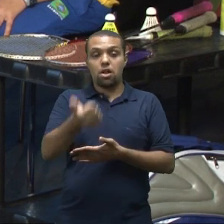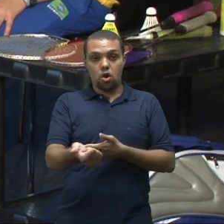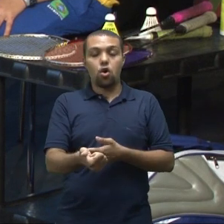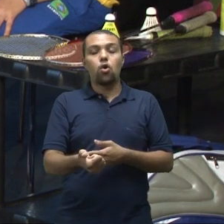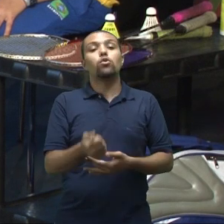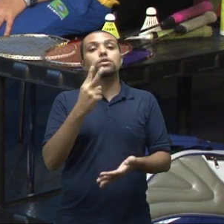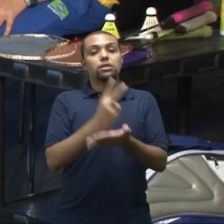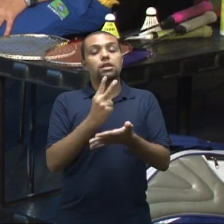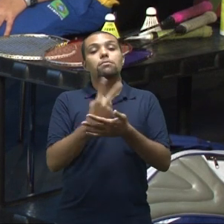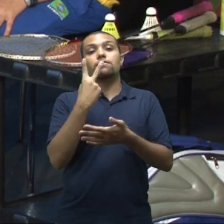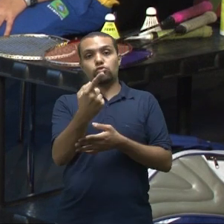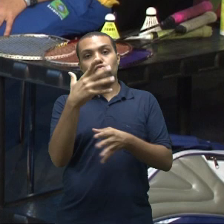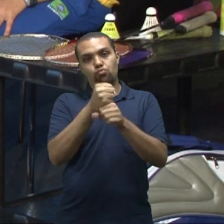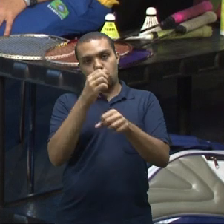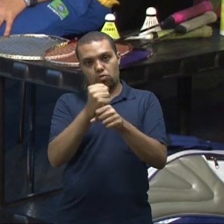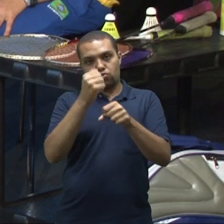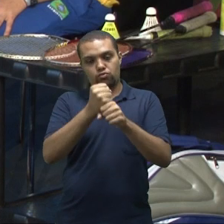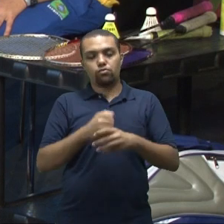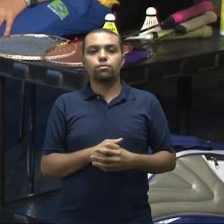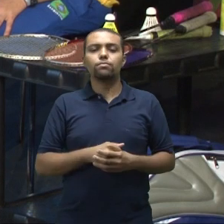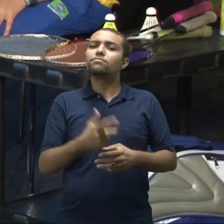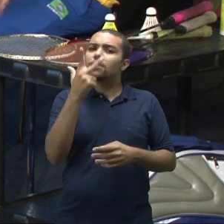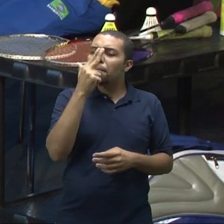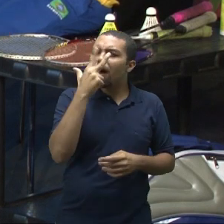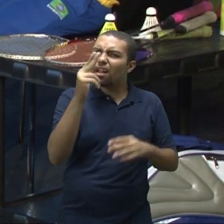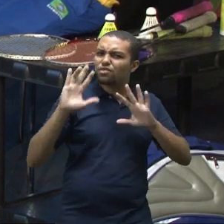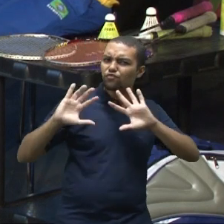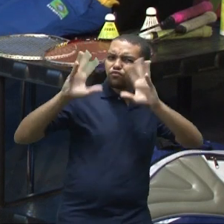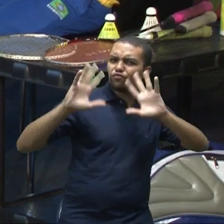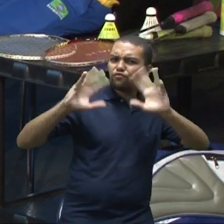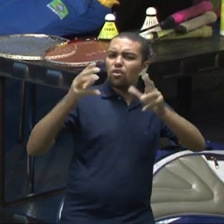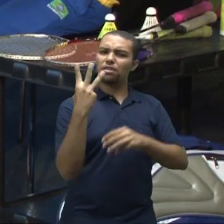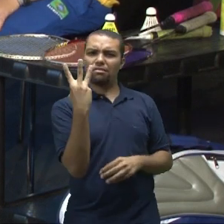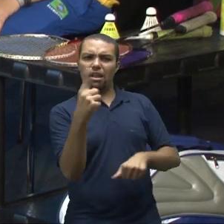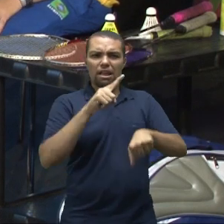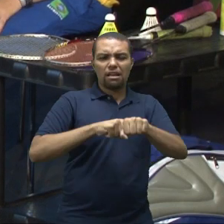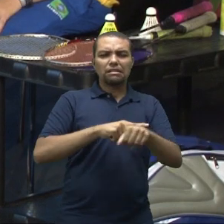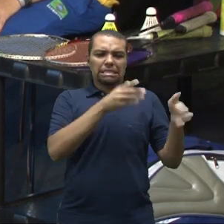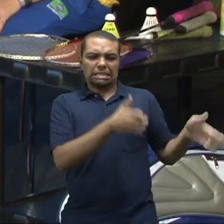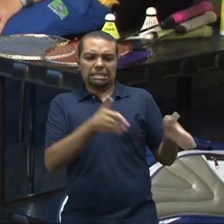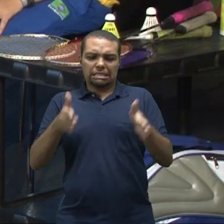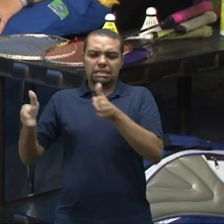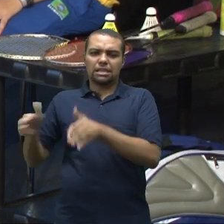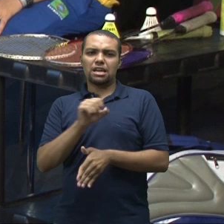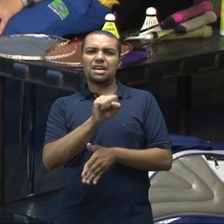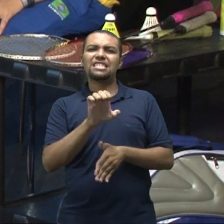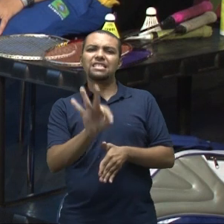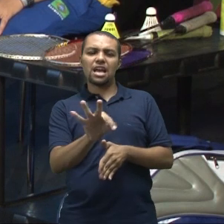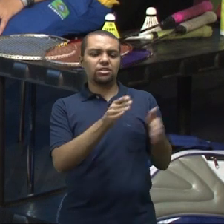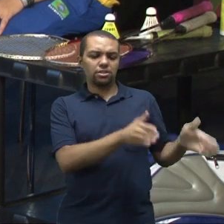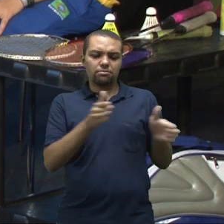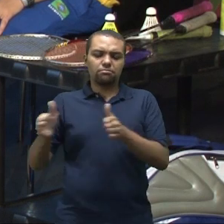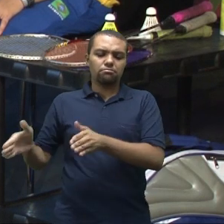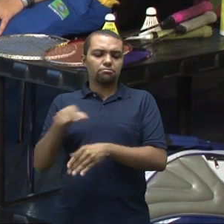games, uhum, né? E sempre 21 pontos. Tá. Né? É parecido com o vôlei, né? É. São três sets? Isso, três é bem games,